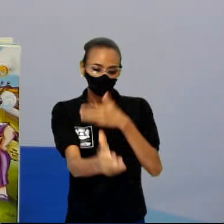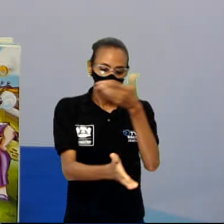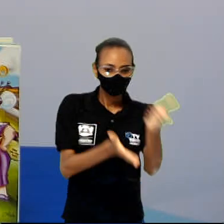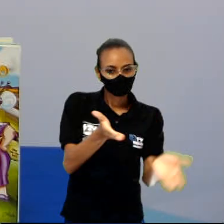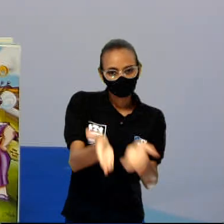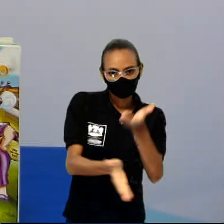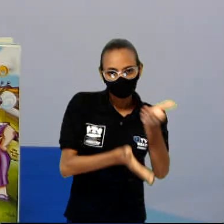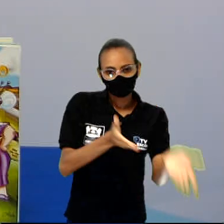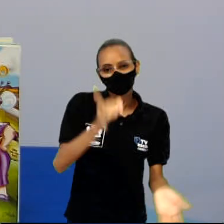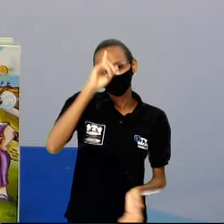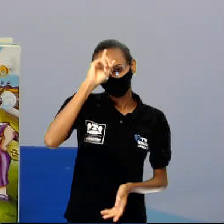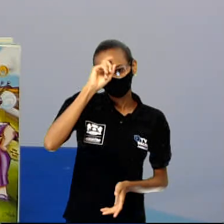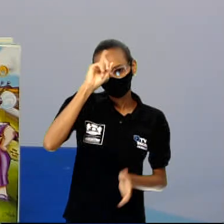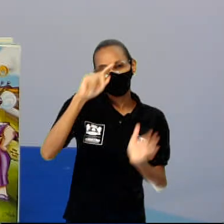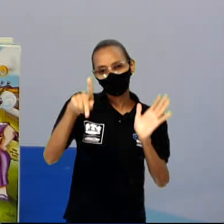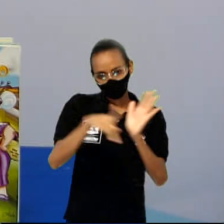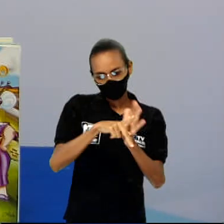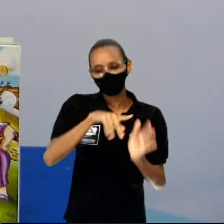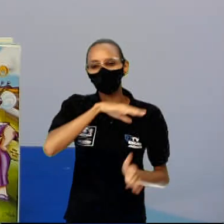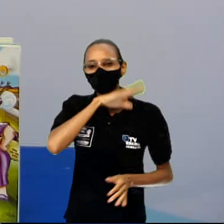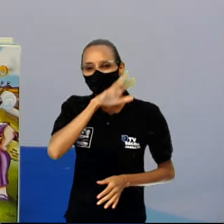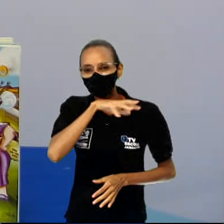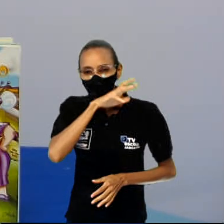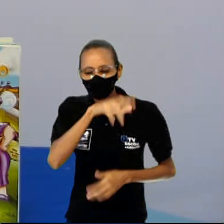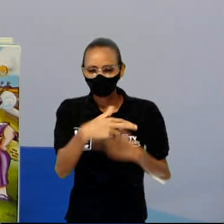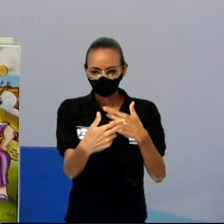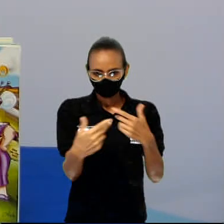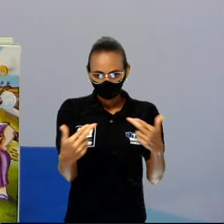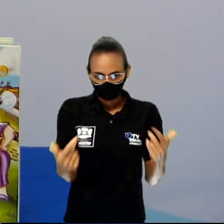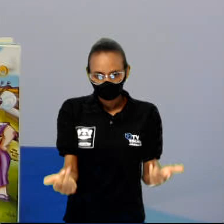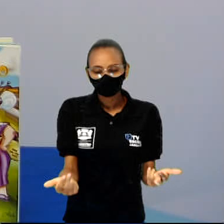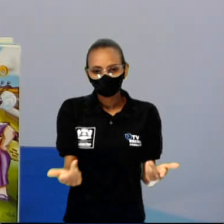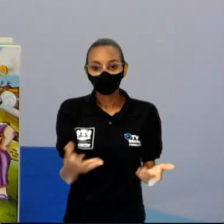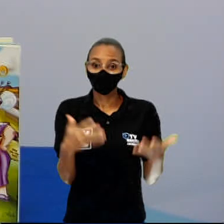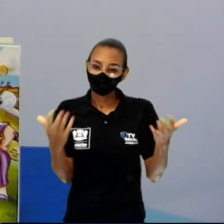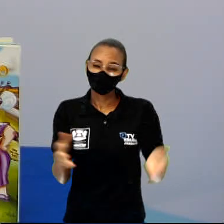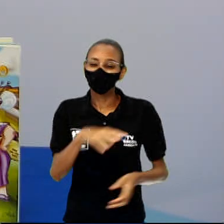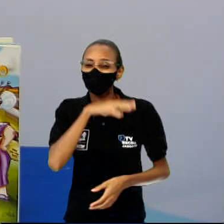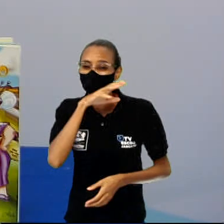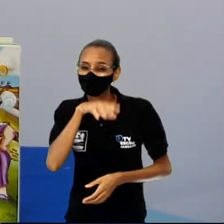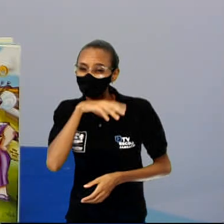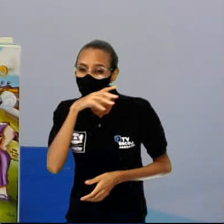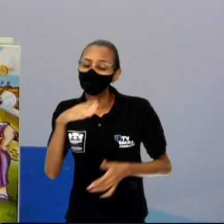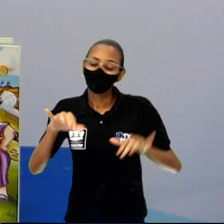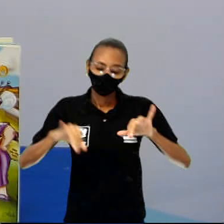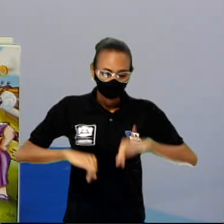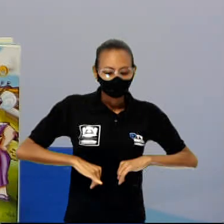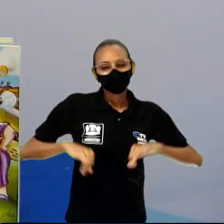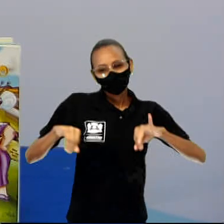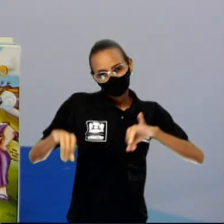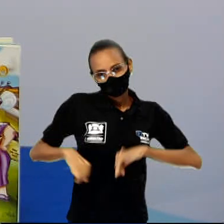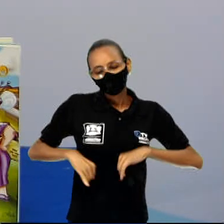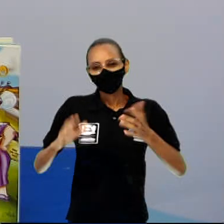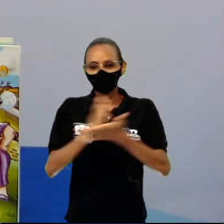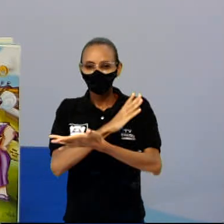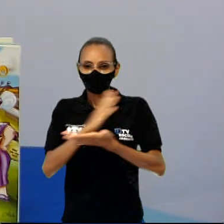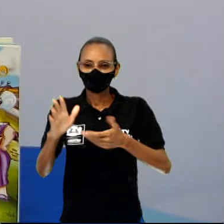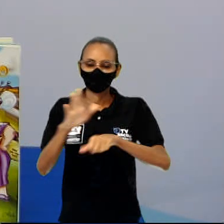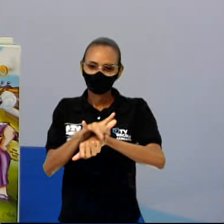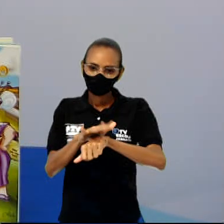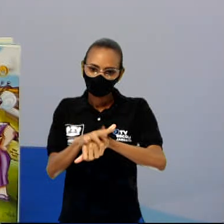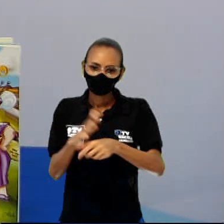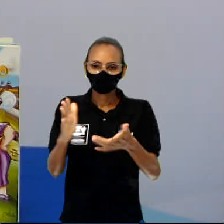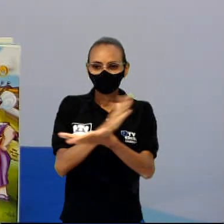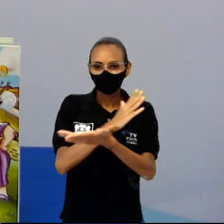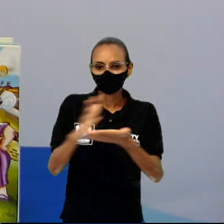cuidados em hospitais veterinários, enfim. É verdade, os animais estavam numa terrível situação. Alguns doentes, alguns com